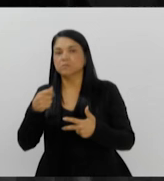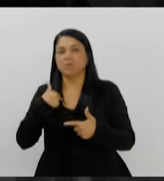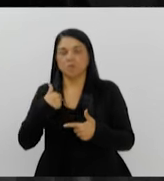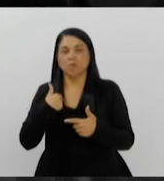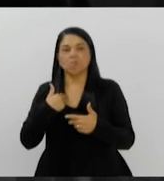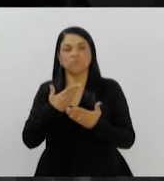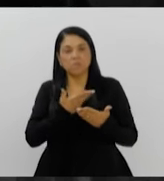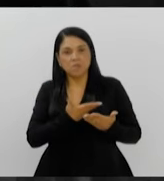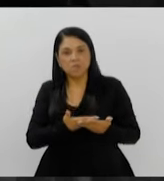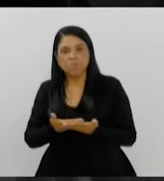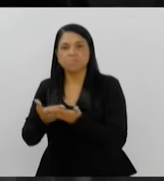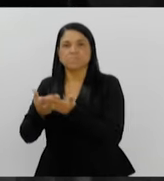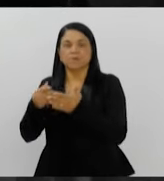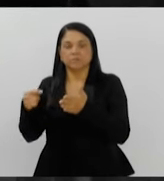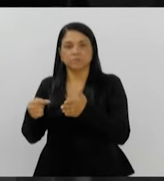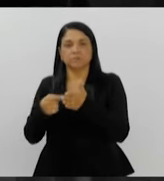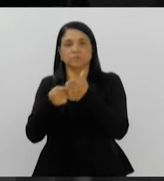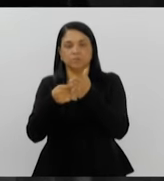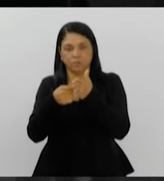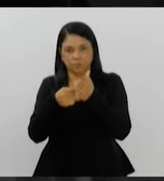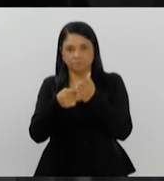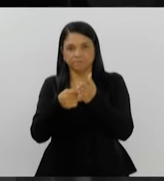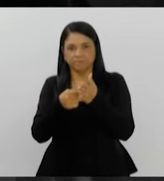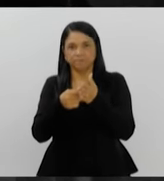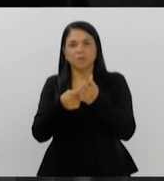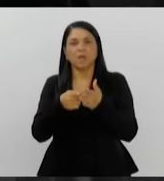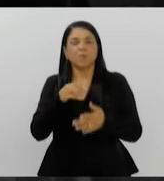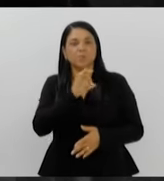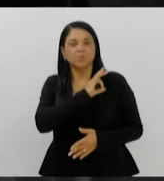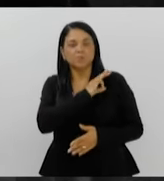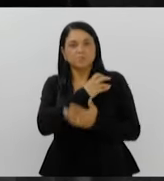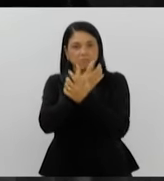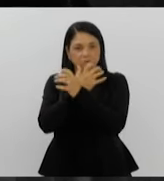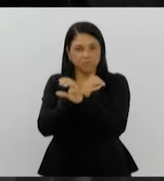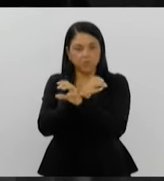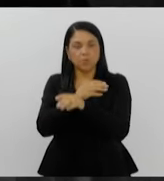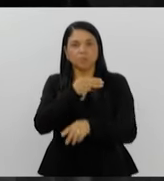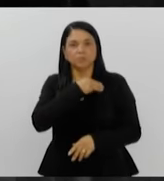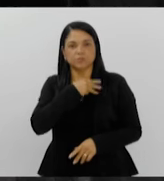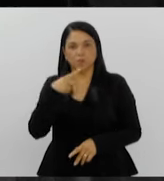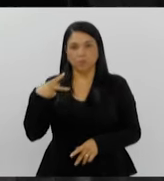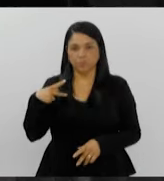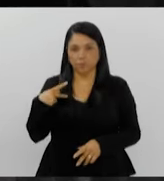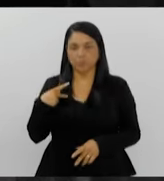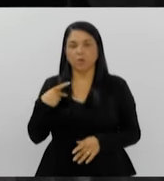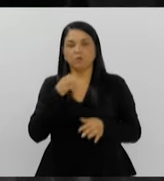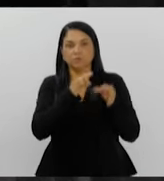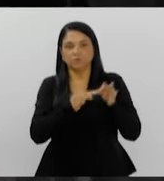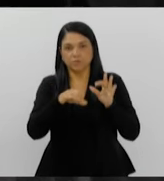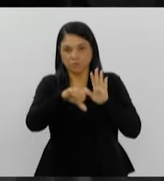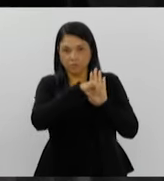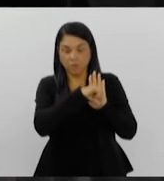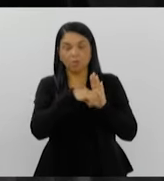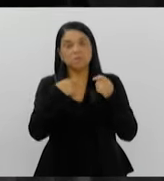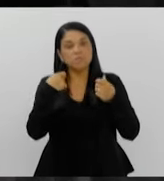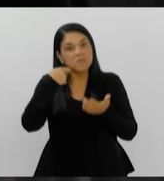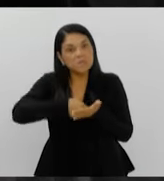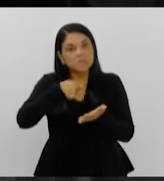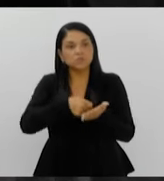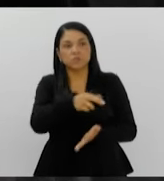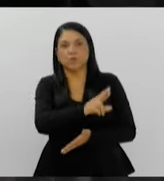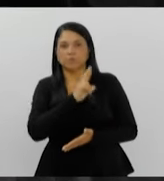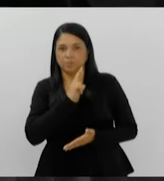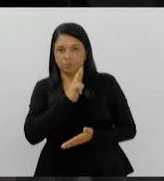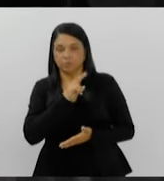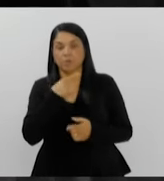levar pra Polícia Civil faço questão de ir à polícia civil ao Ministério públic à Justiça Criminal e exijo respostas a primeira delas